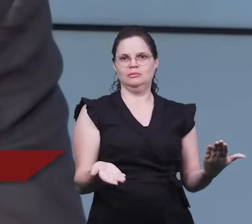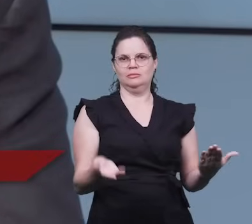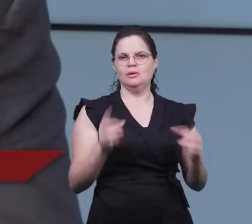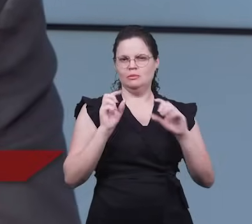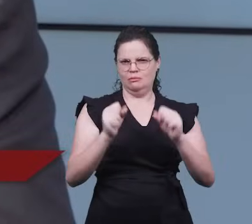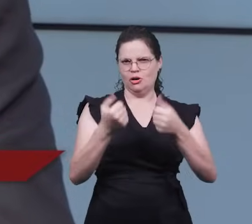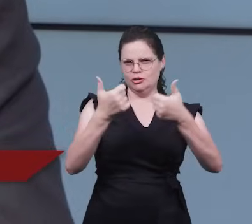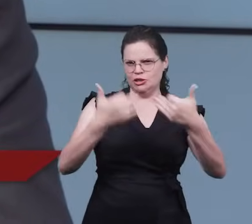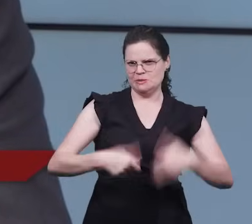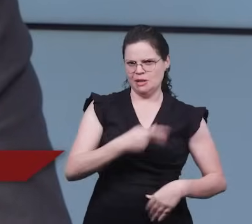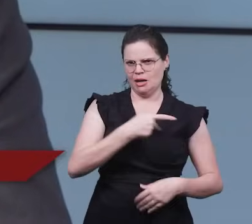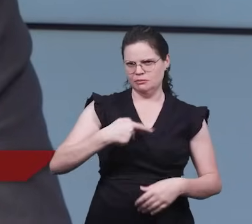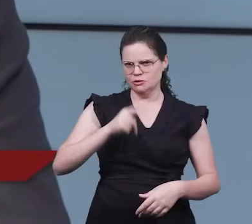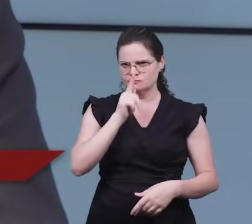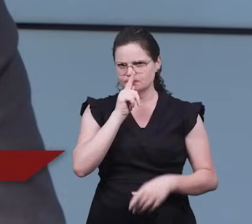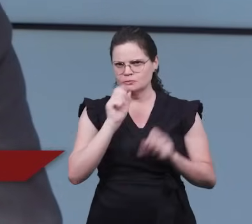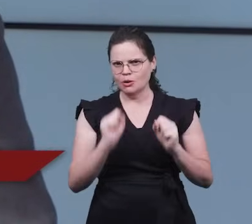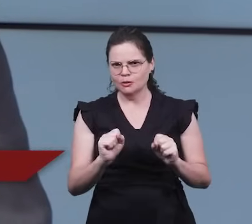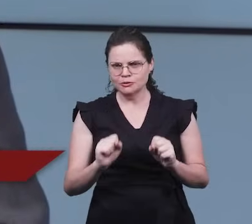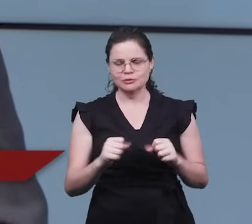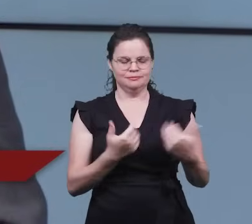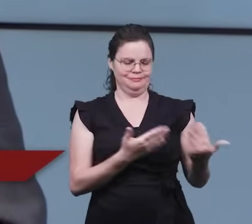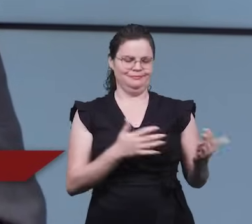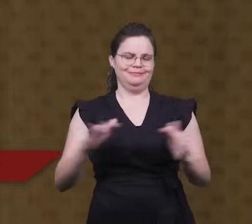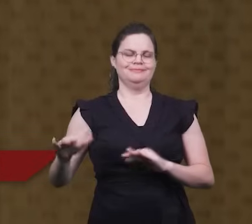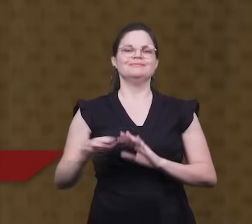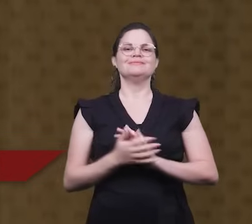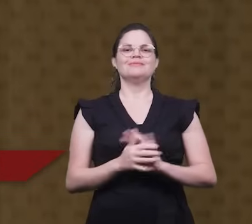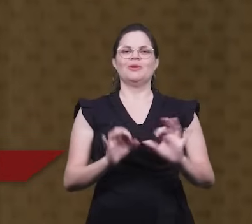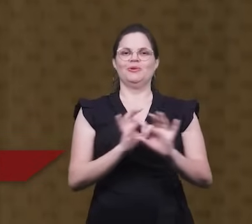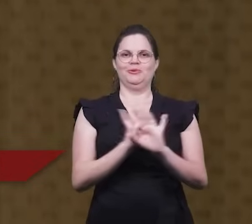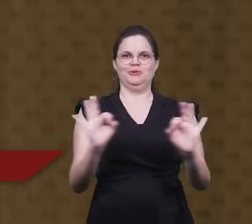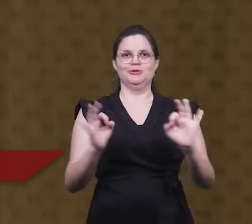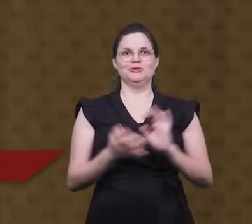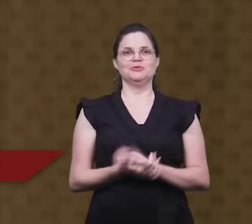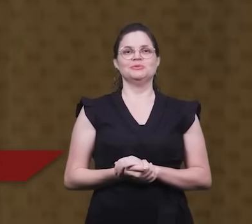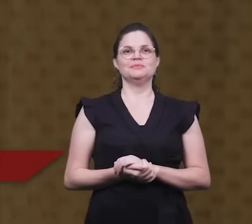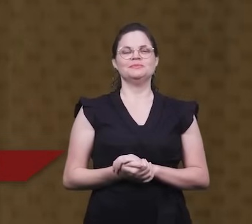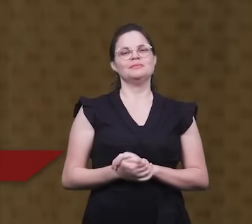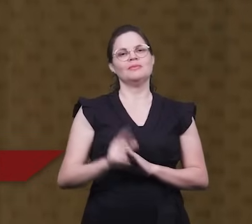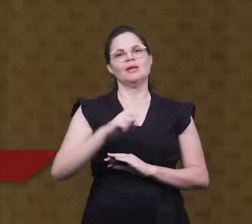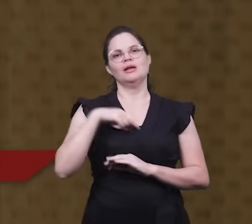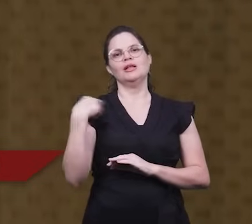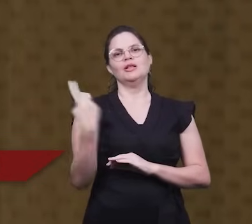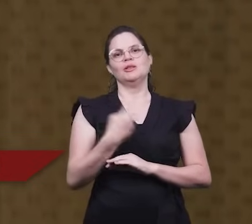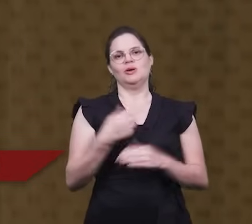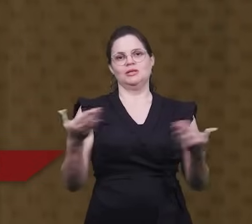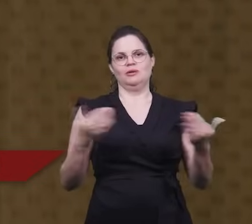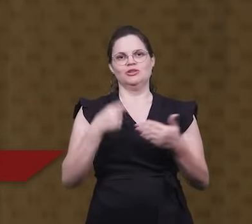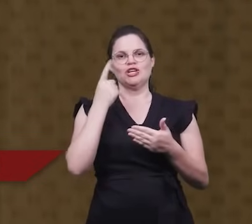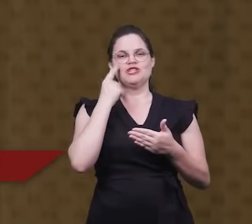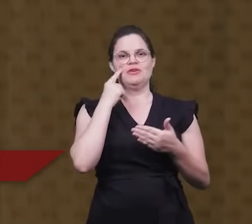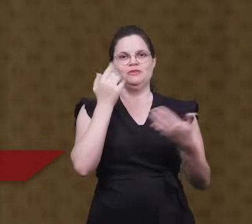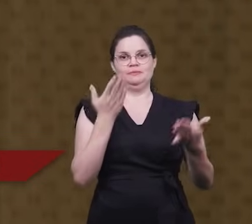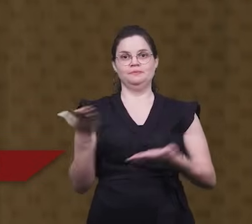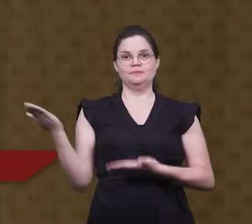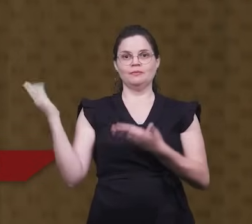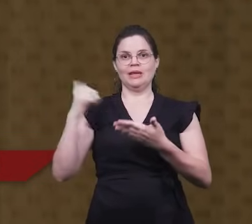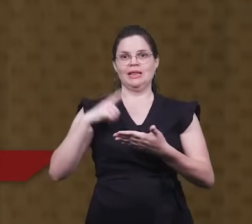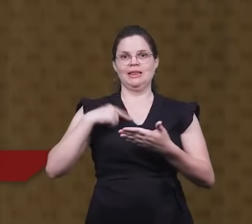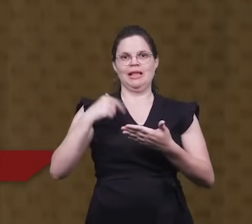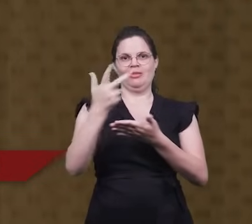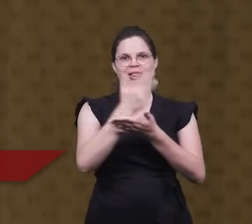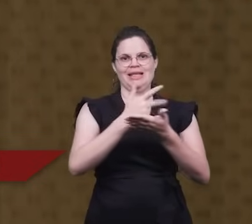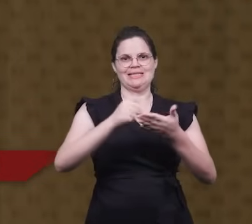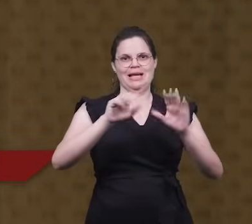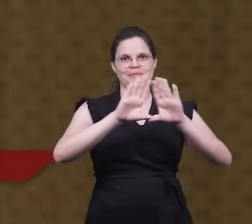esse assunto você poderia trazer para quem está nos assistindo? Muito bem. Na verdade, nós vemos no quadro ilustrativo que nós sempre